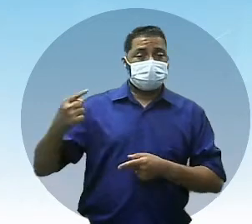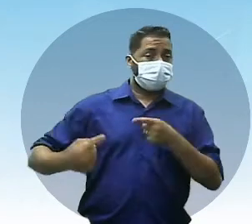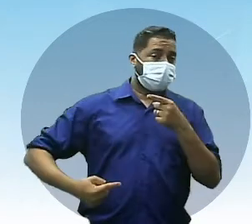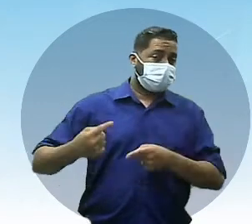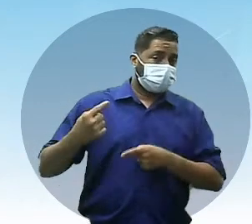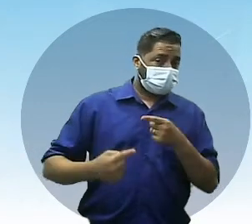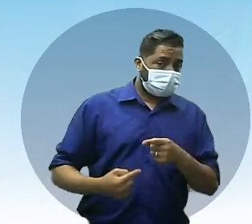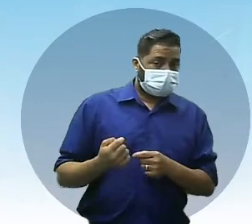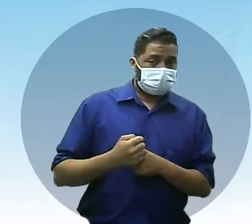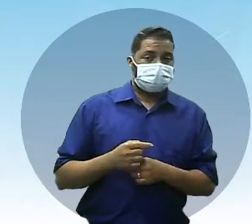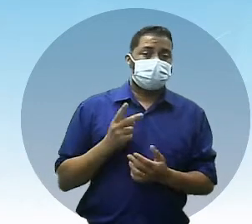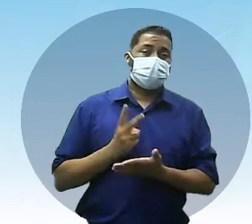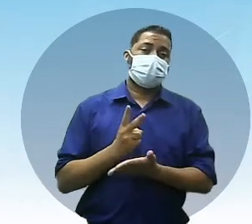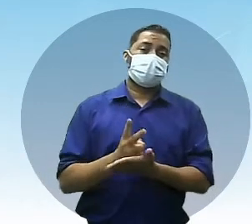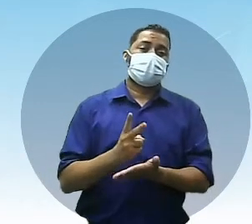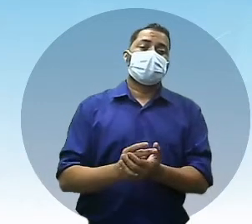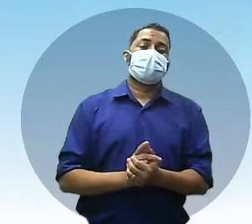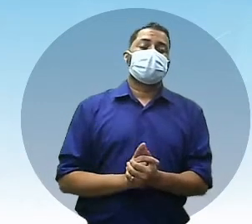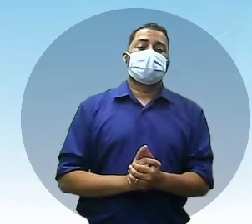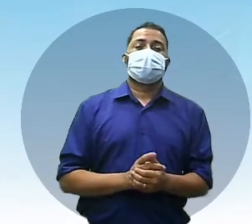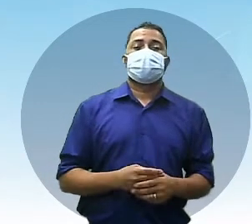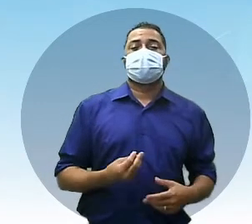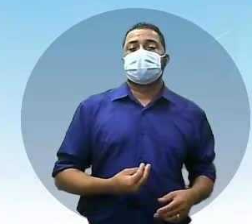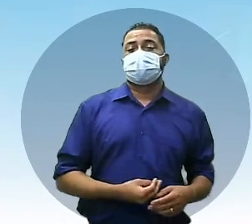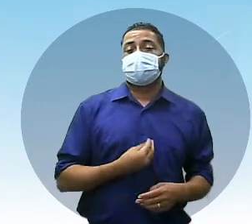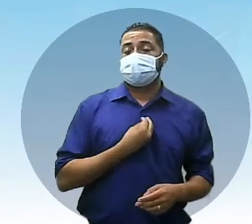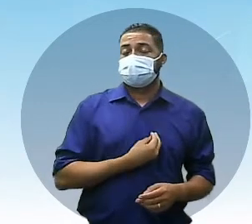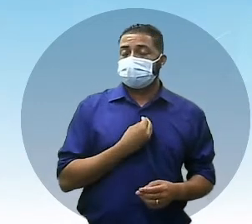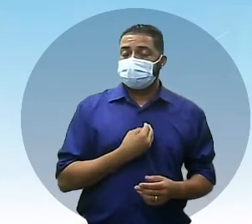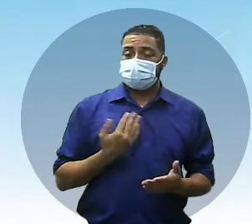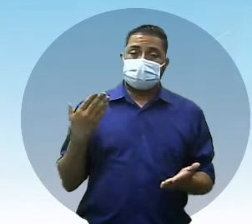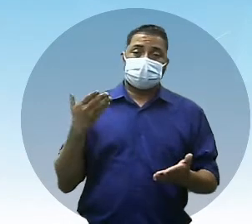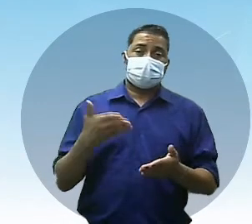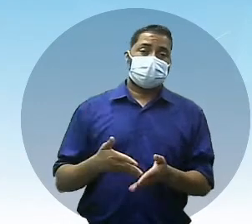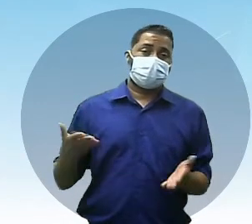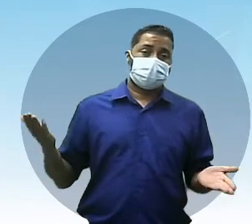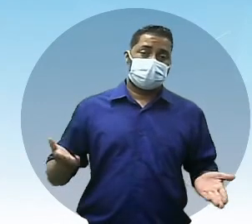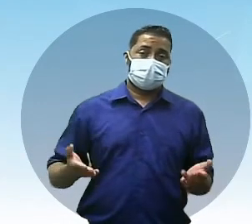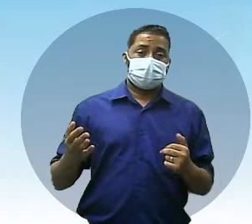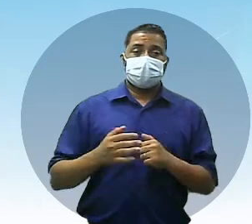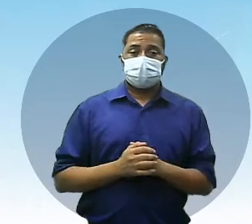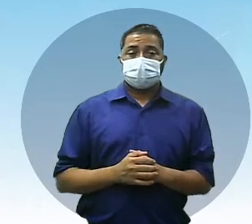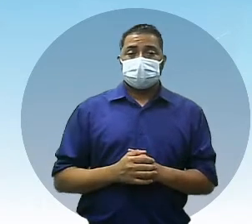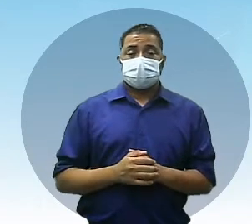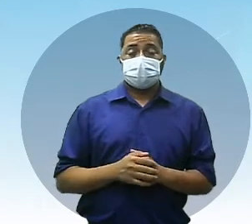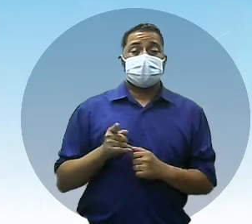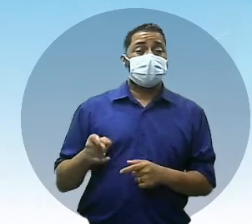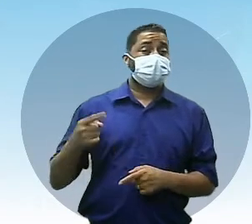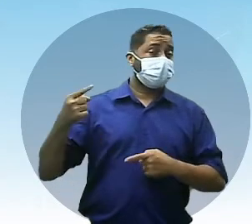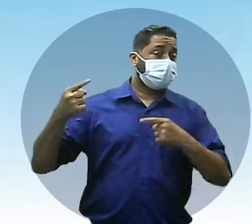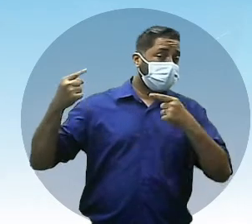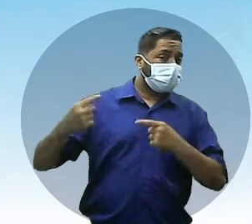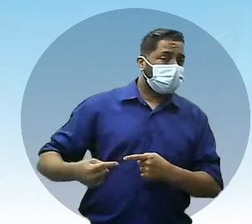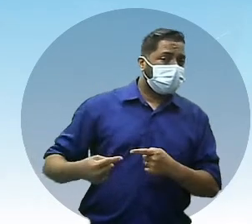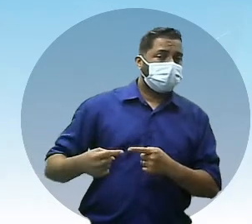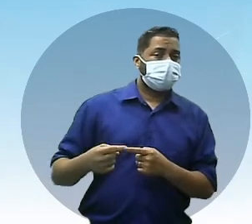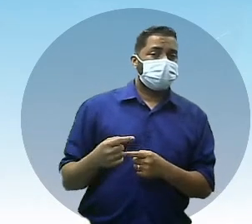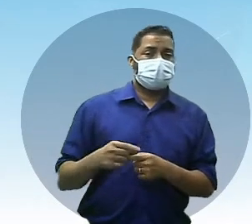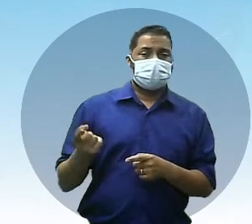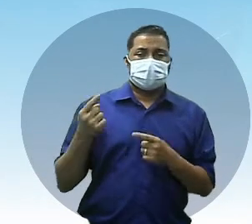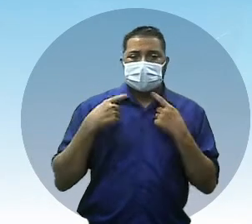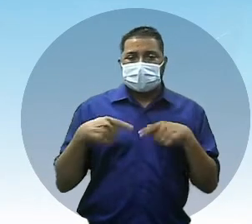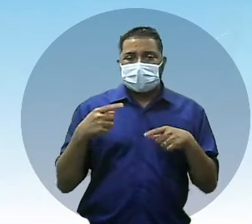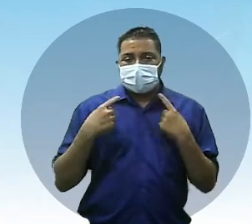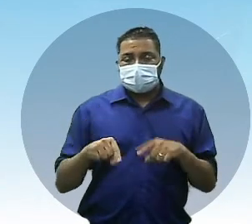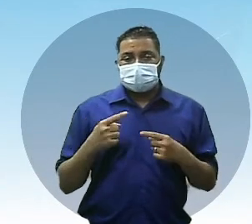conflitos que continuam existindo até os dias de hoje. Esses conflitos vão desde o